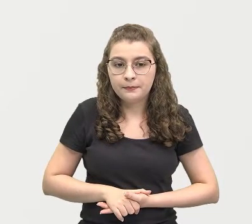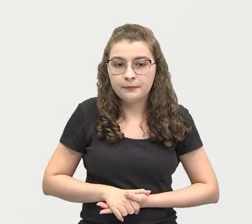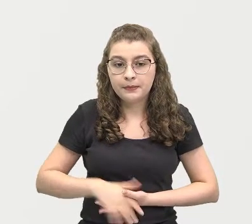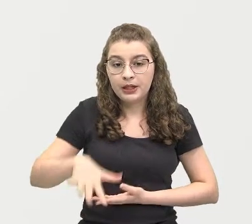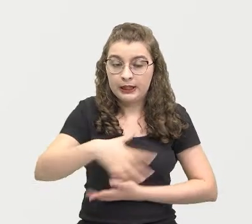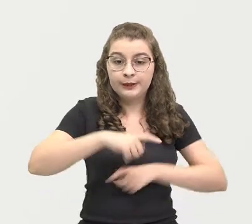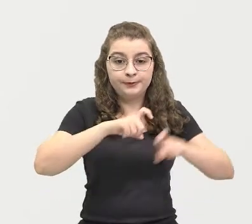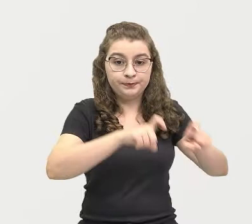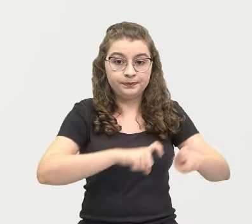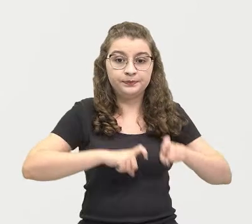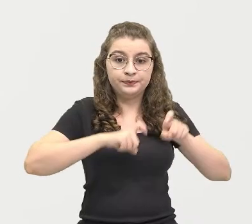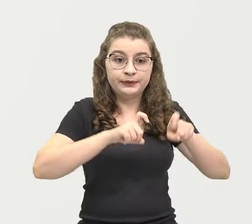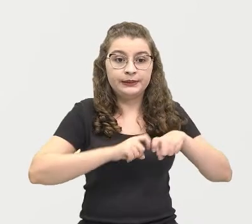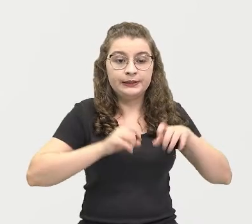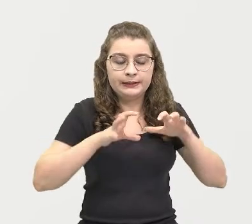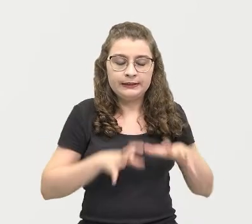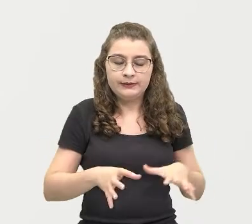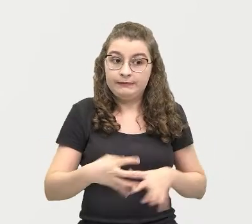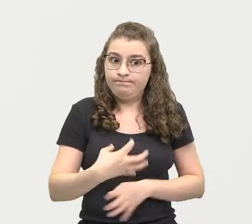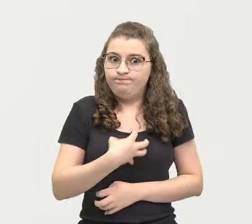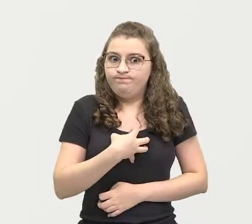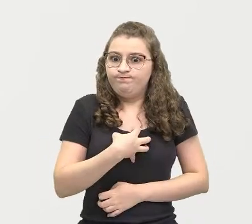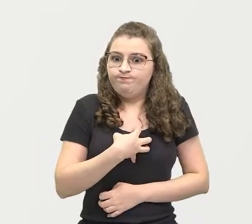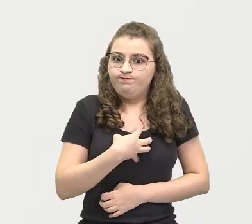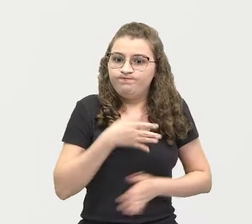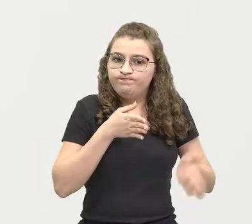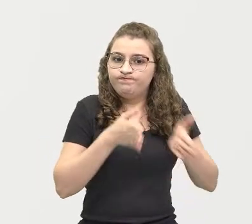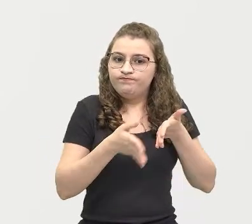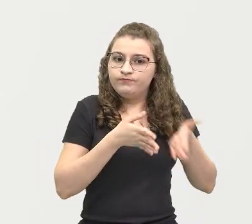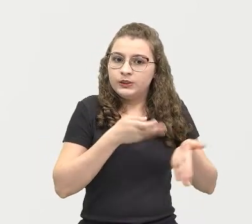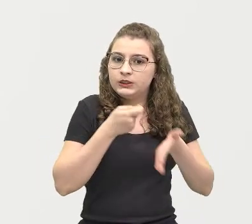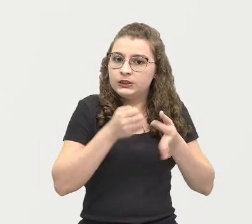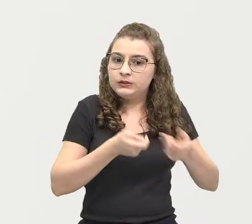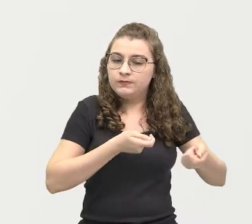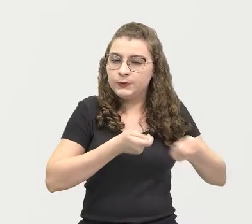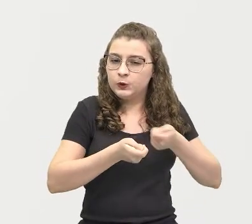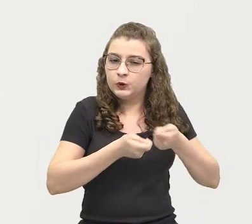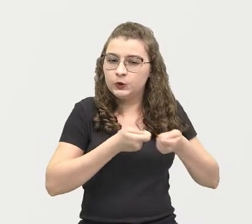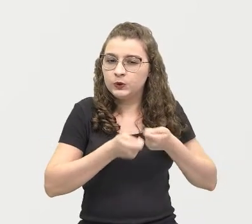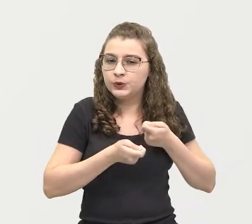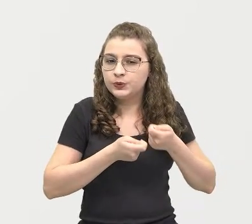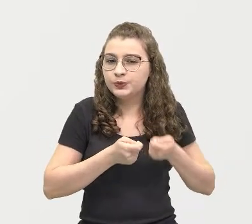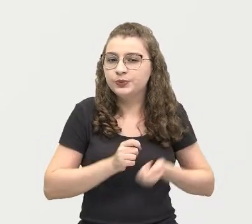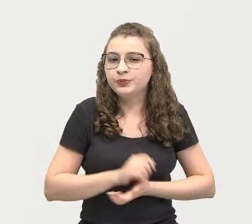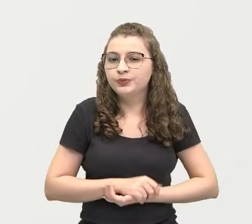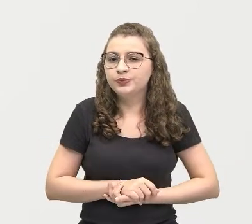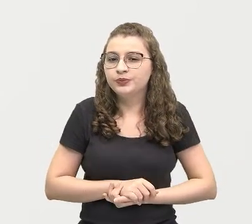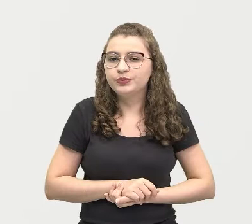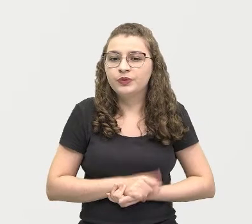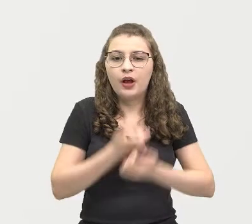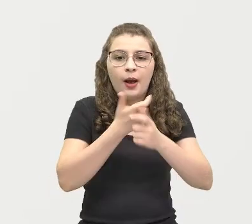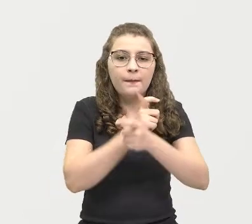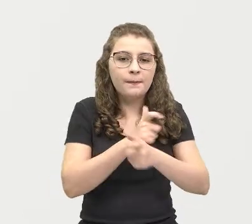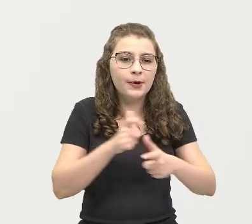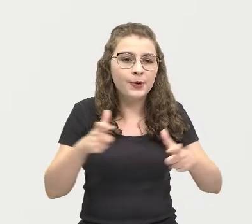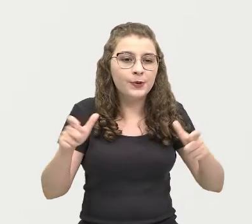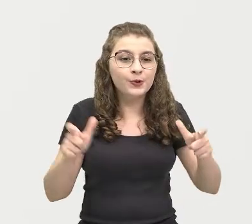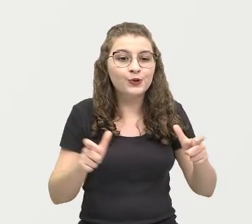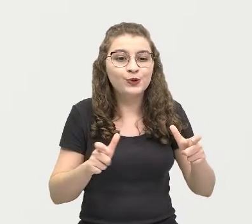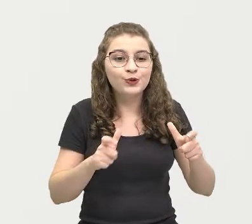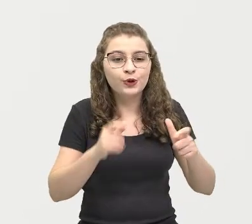rural, por sua vez, as tensões expressam um aumento ali dos